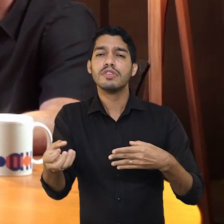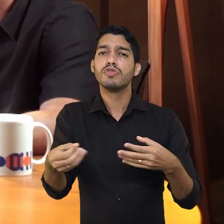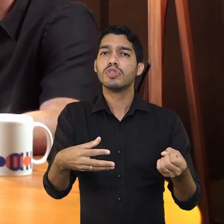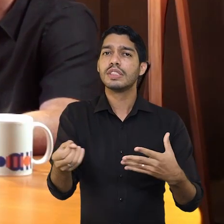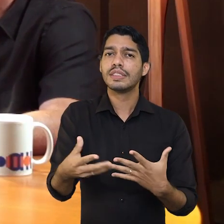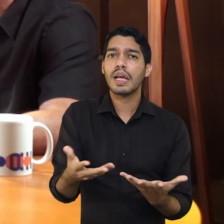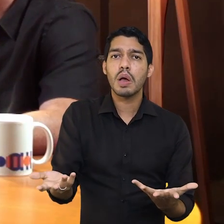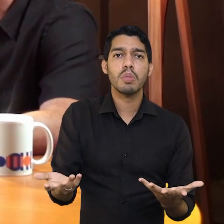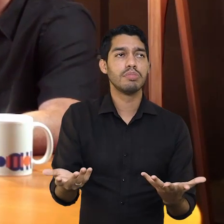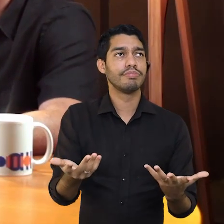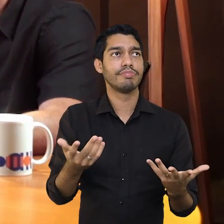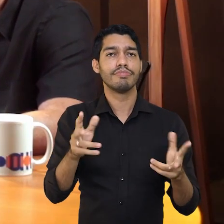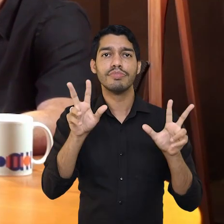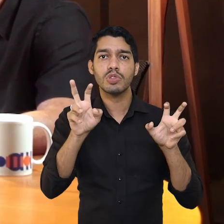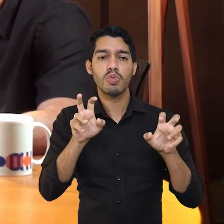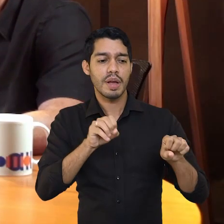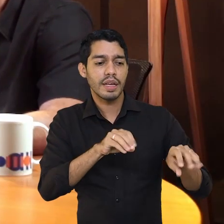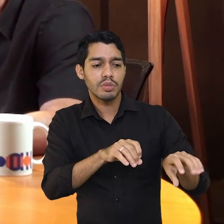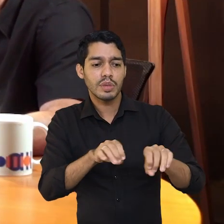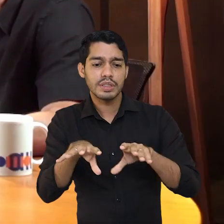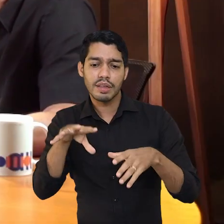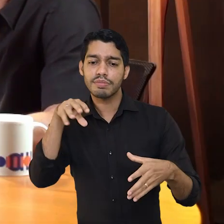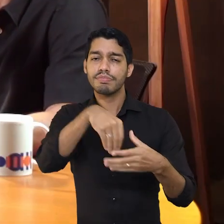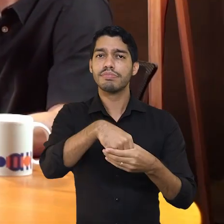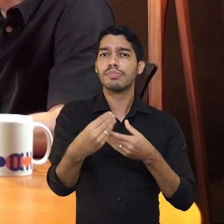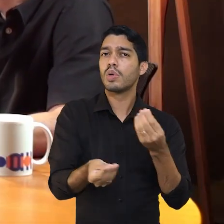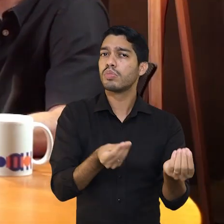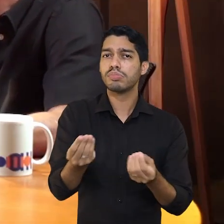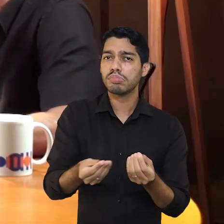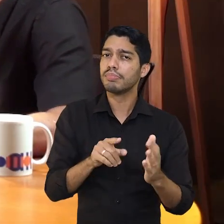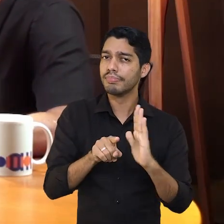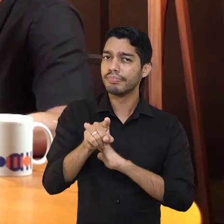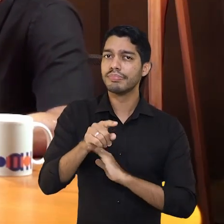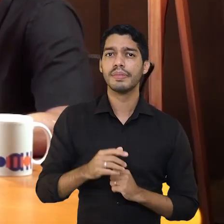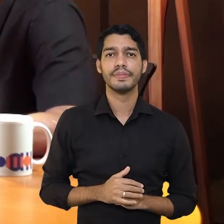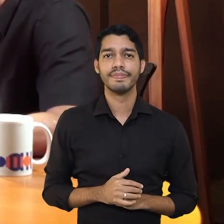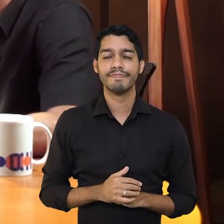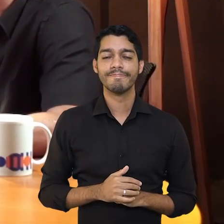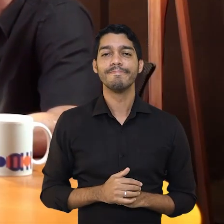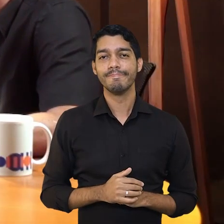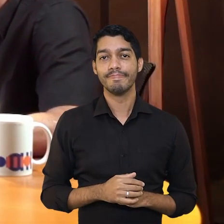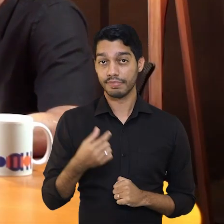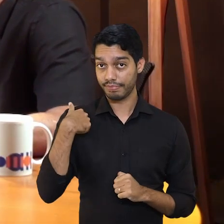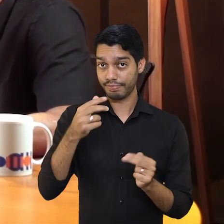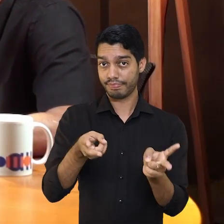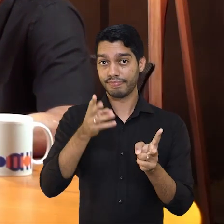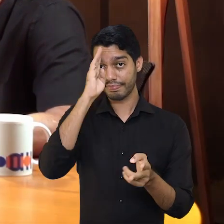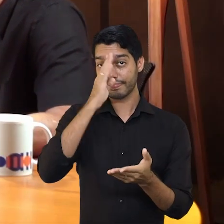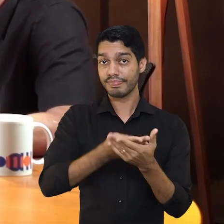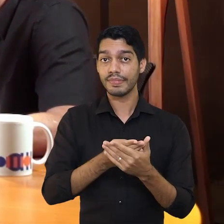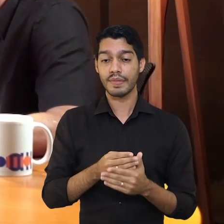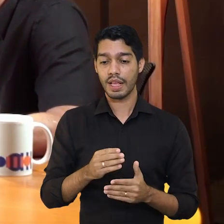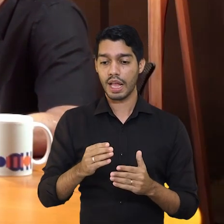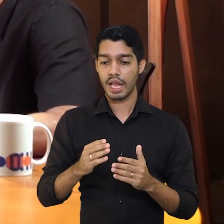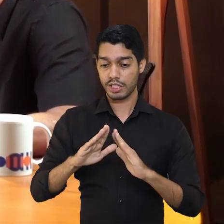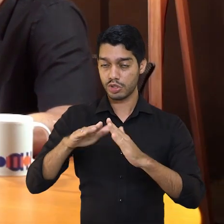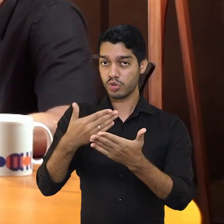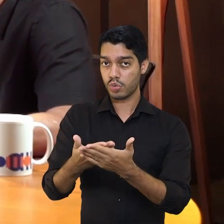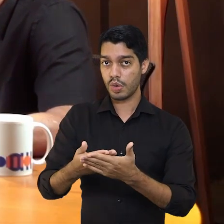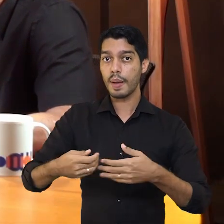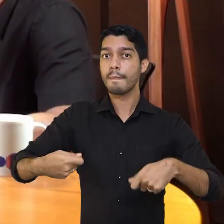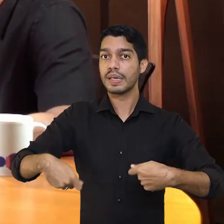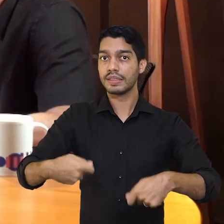trabalho, assim, de inovar em termos de educação? Eu sempre acreditei que a escola, ela precisa ser um lugar